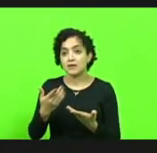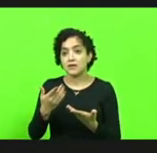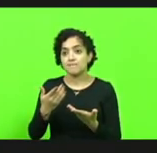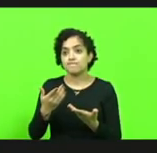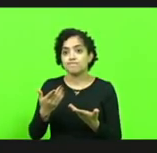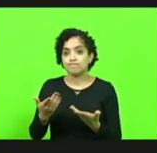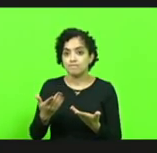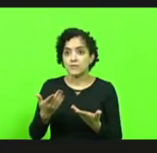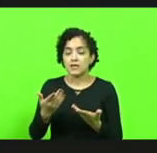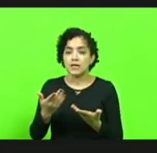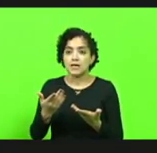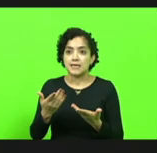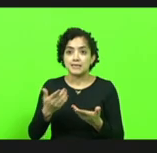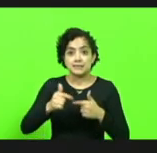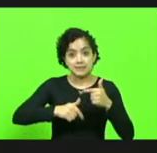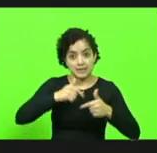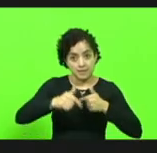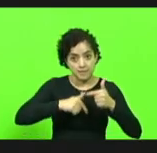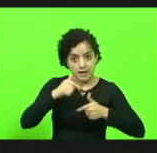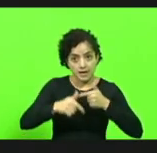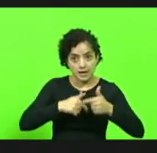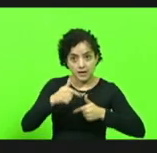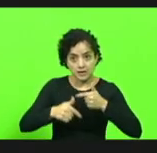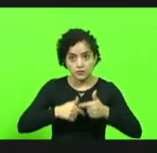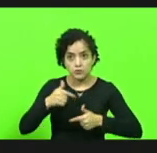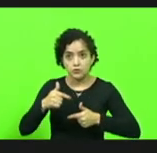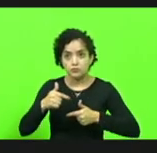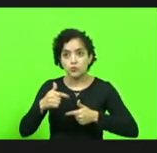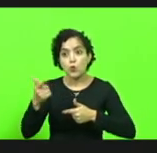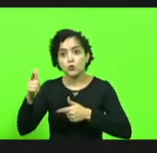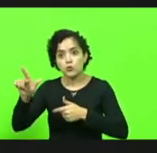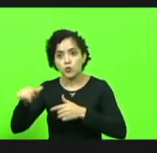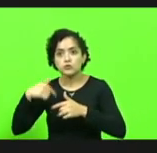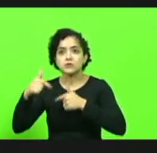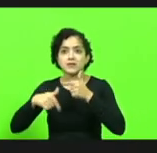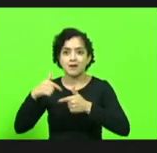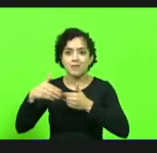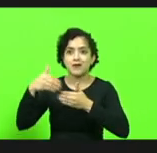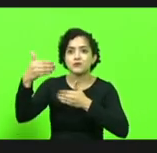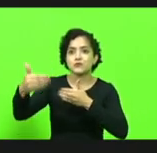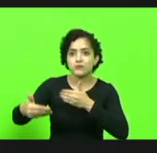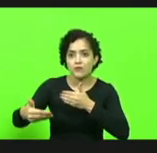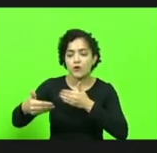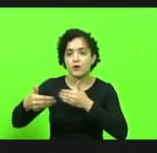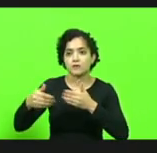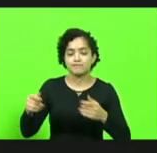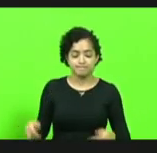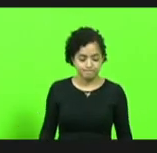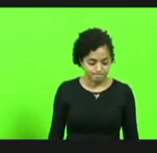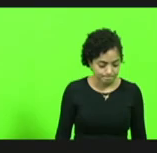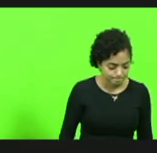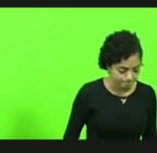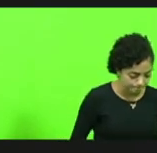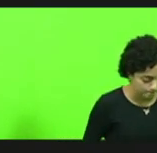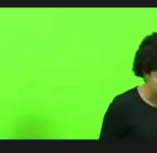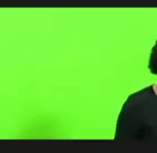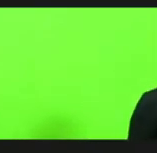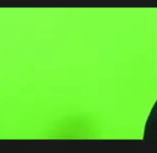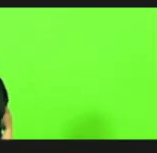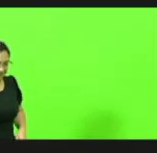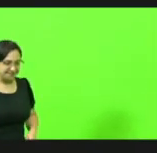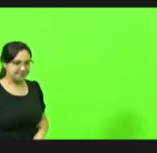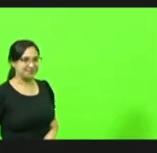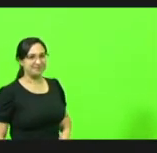conciliar trabalho na entidade com outros trabalhos externos para conseguir se manter. Importantíssimo